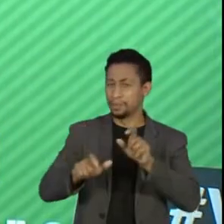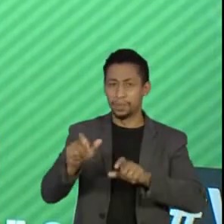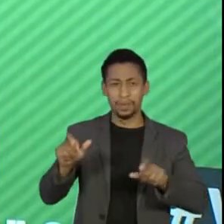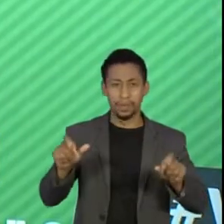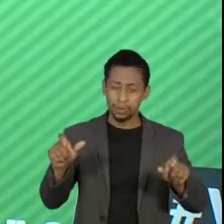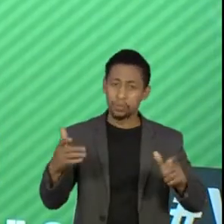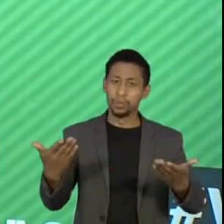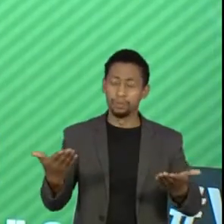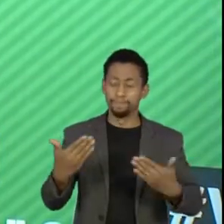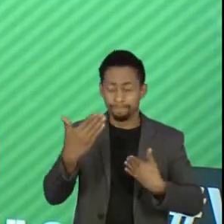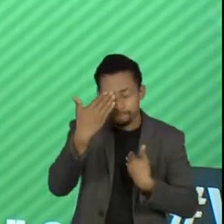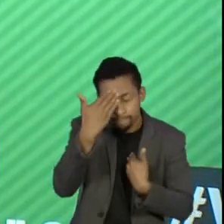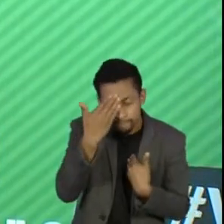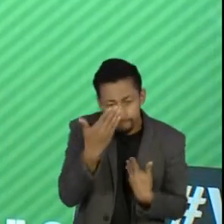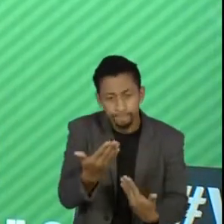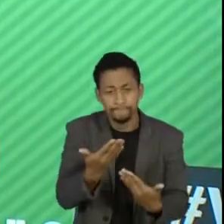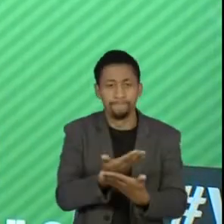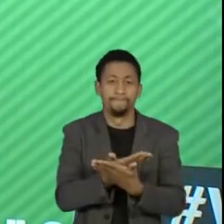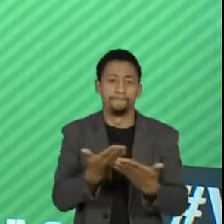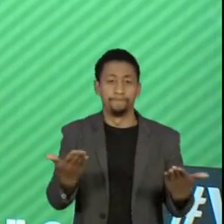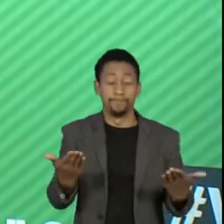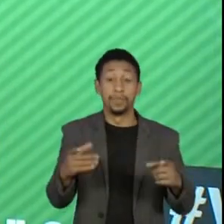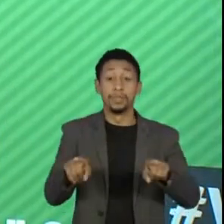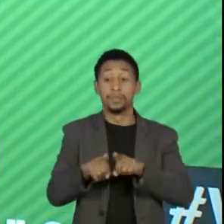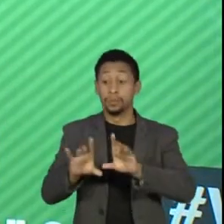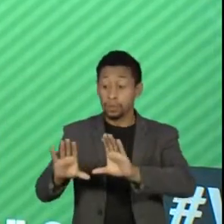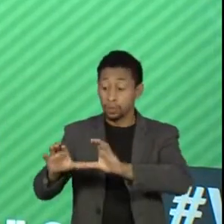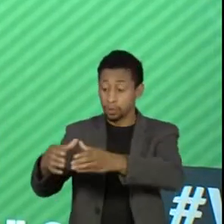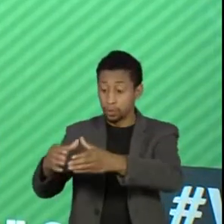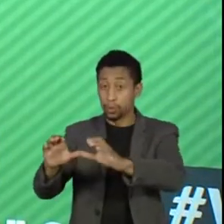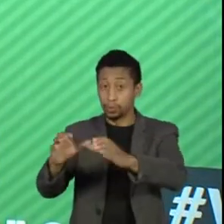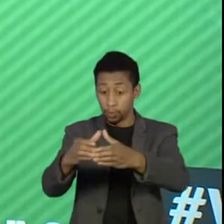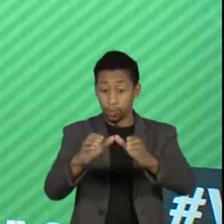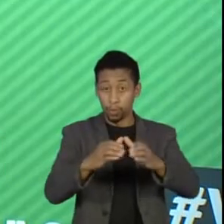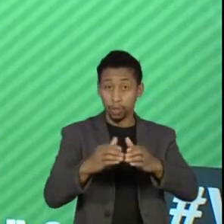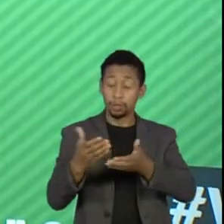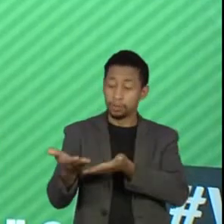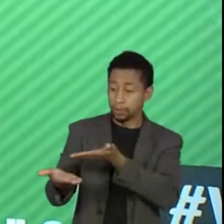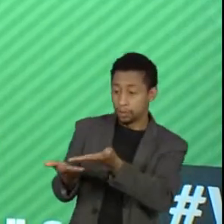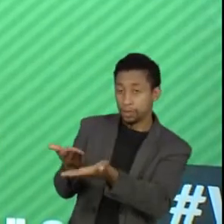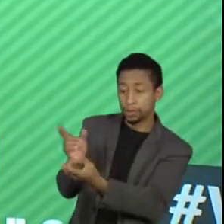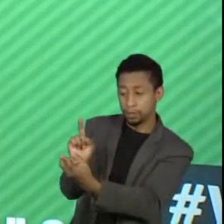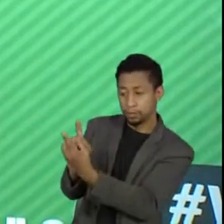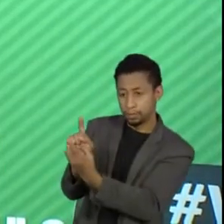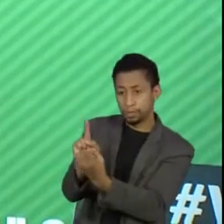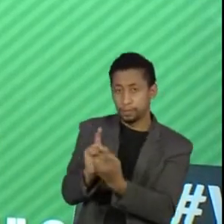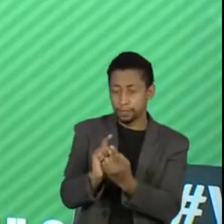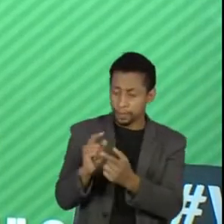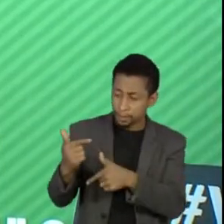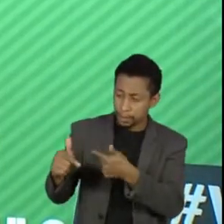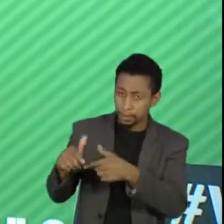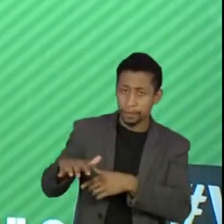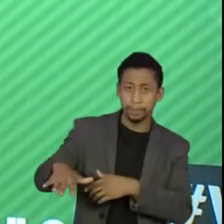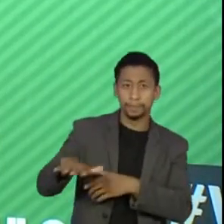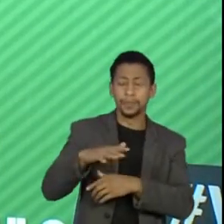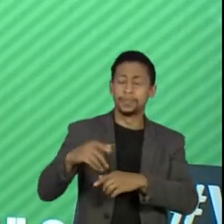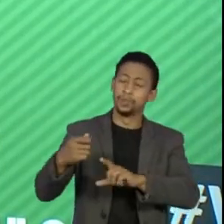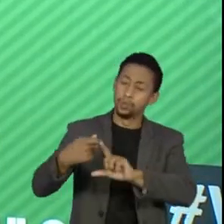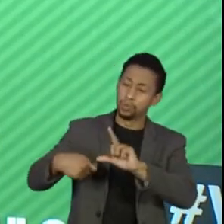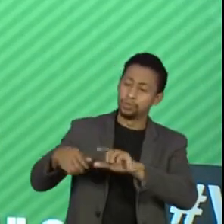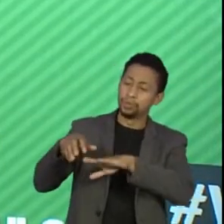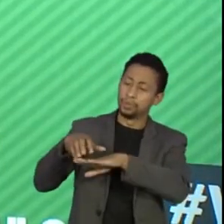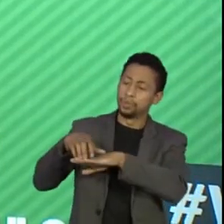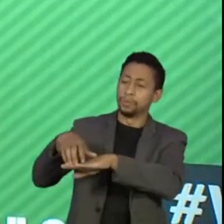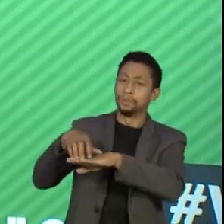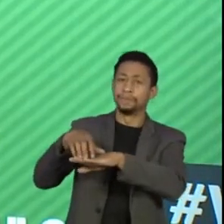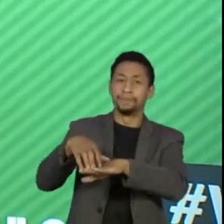grande agradecimento. Também às equipes dos prestadores de serviço, dos colaboradores de CRO, de logística,